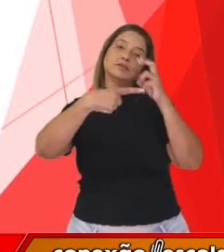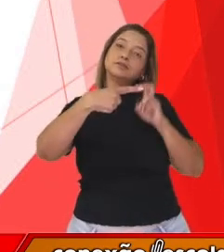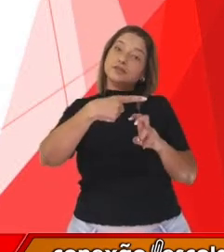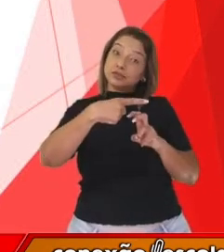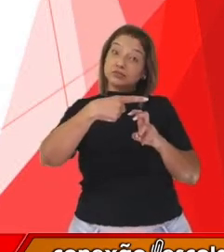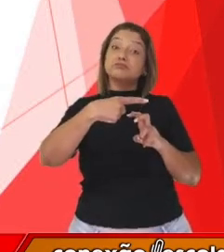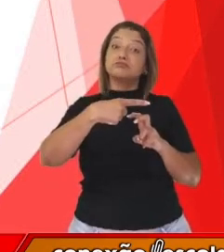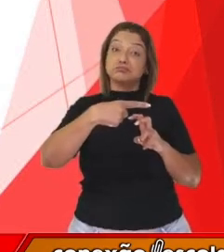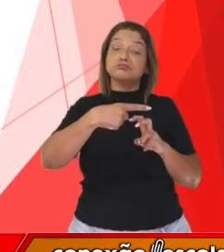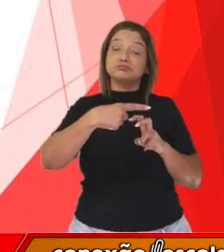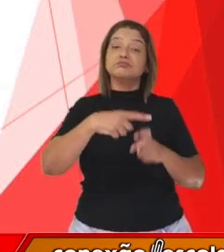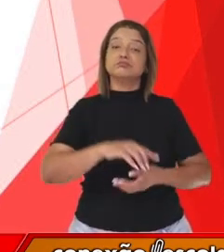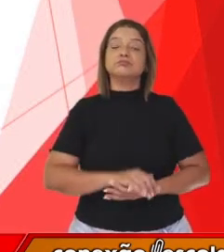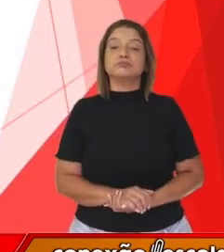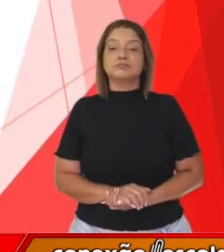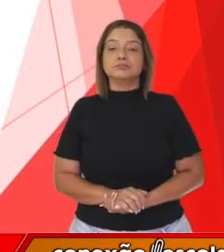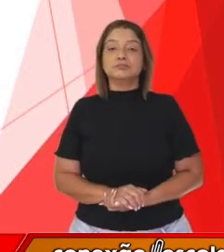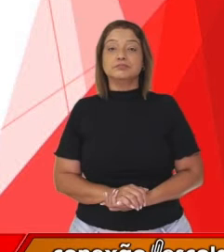4/5.